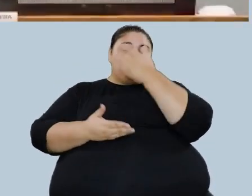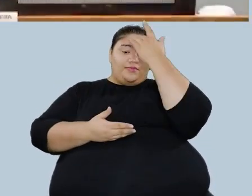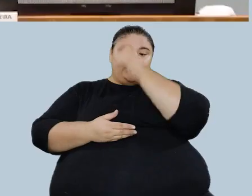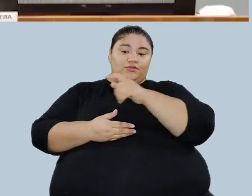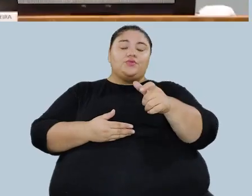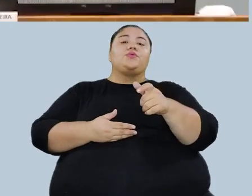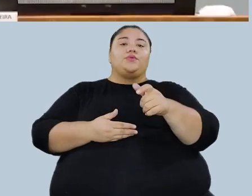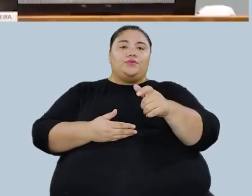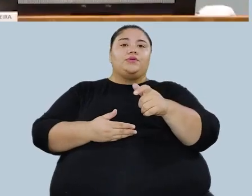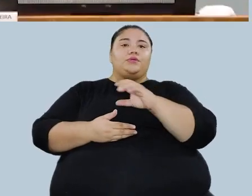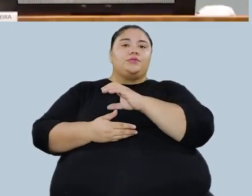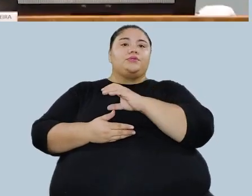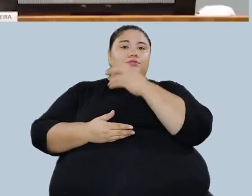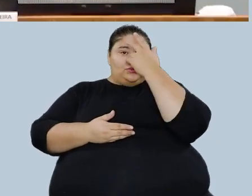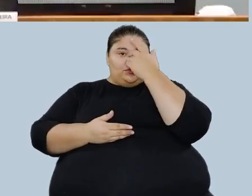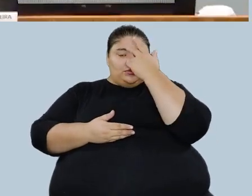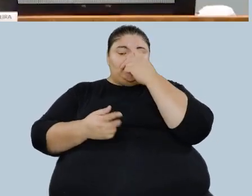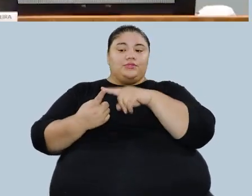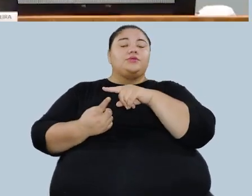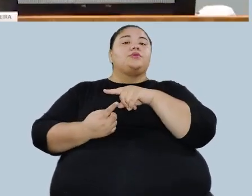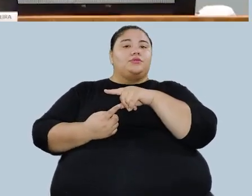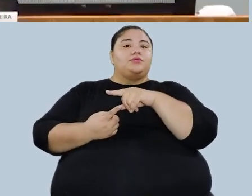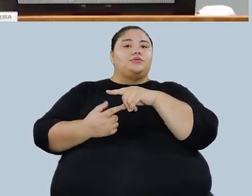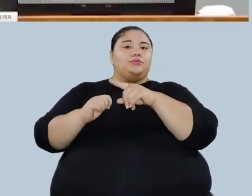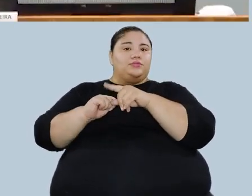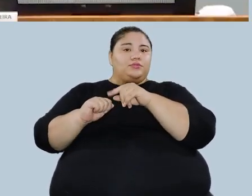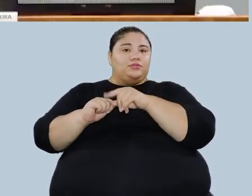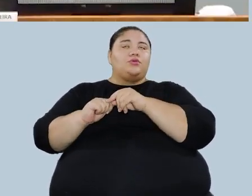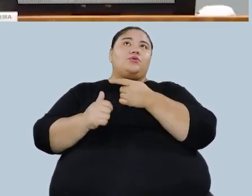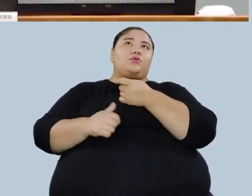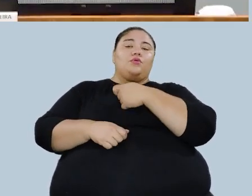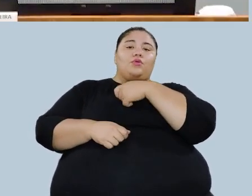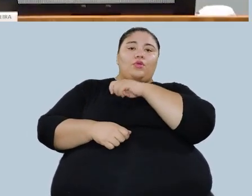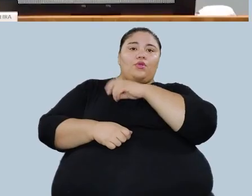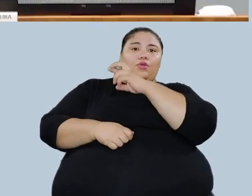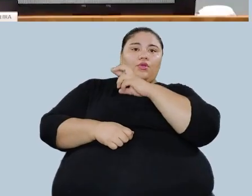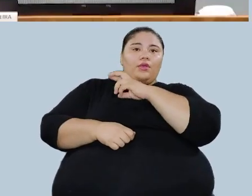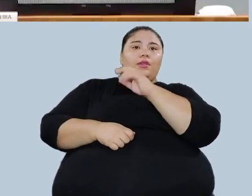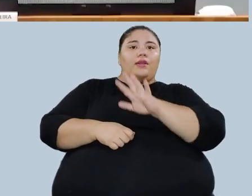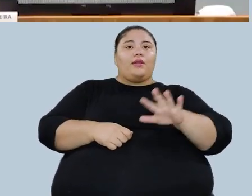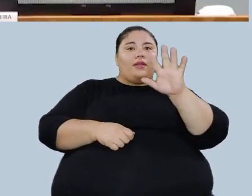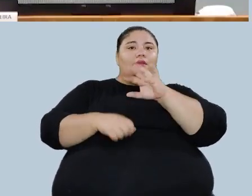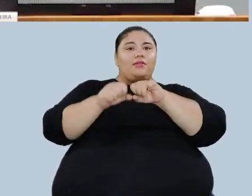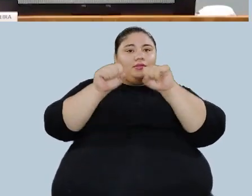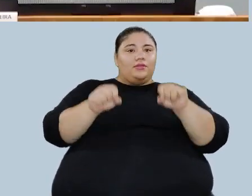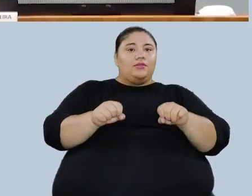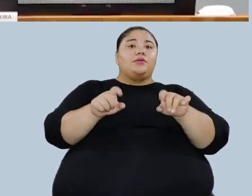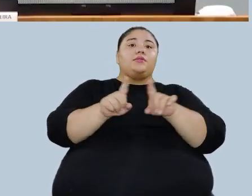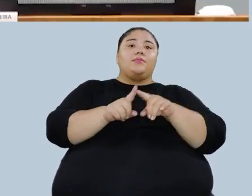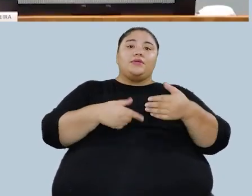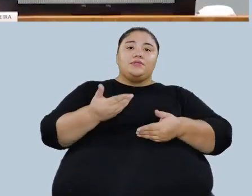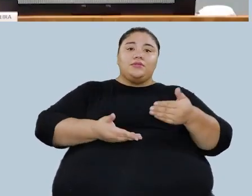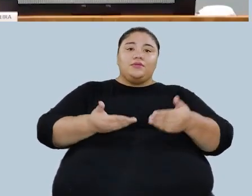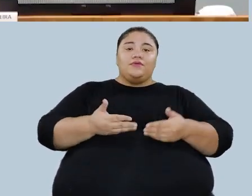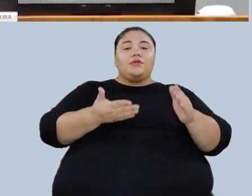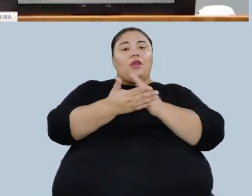físicas e jurídicas, que sejam supervisionadas pelos órgãos governamentais que compõem o sistema financeiro nacional, e aos serviços prestados